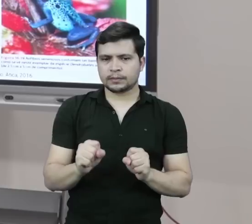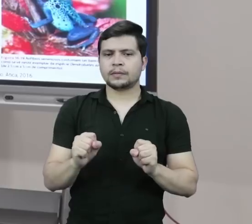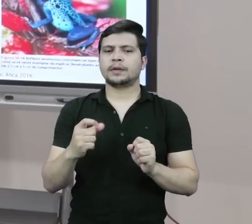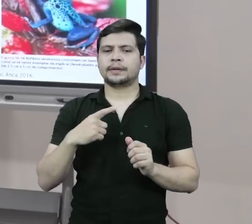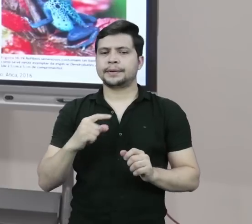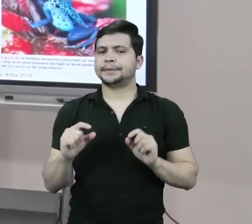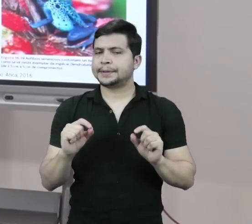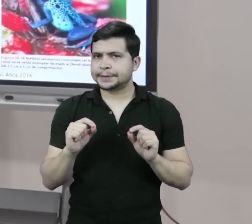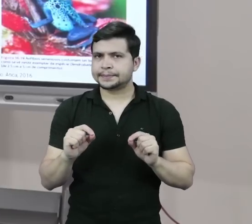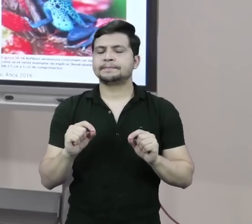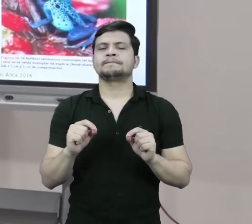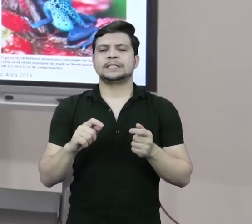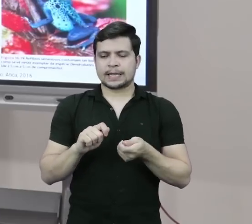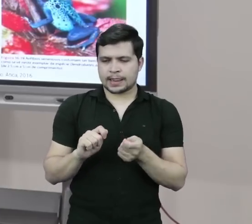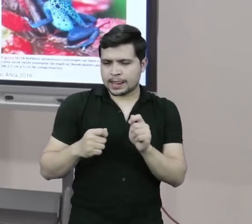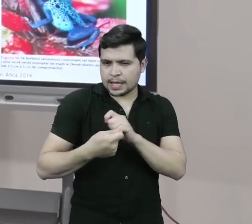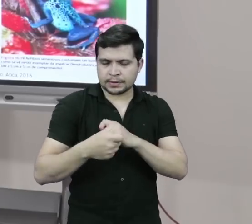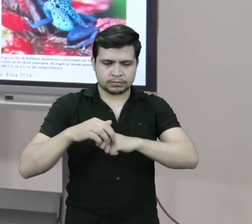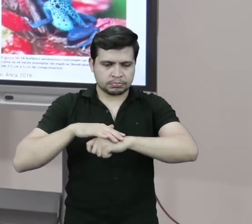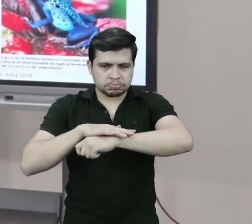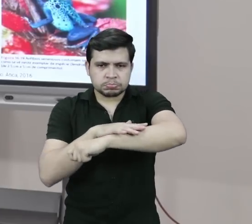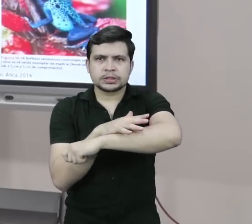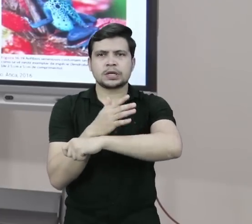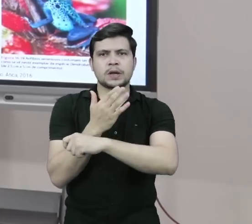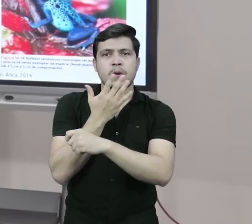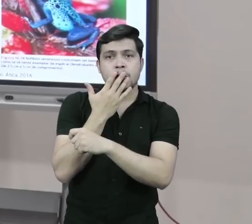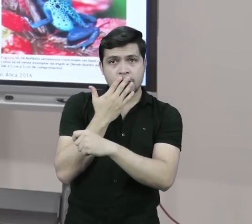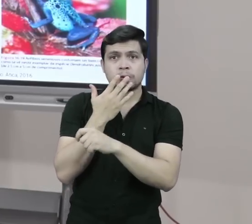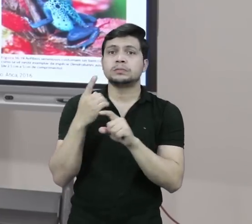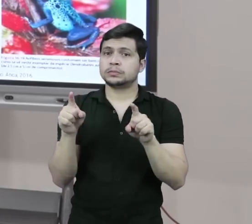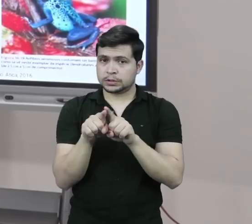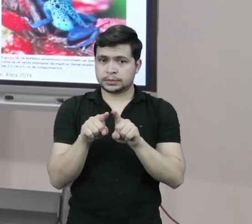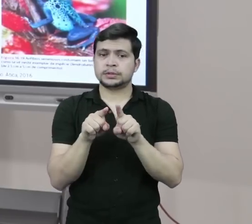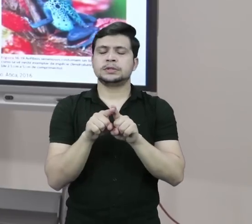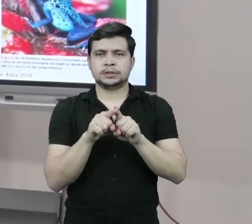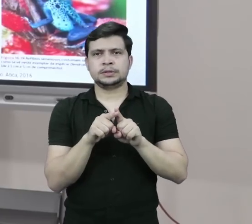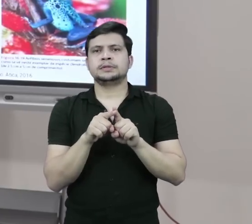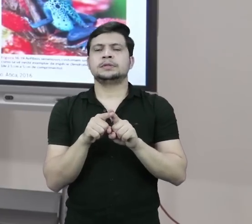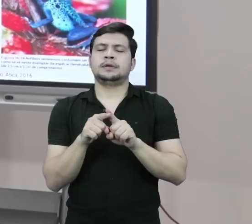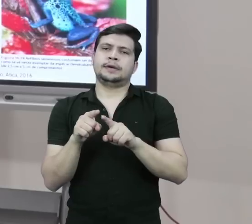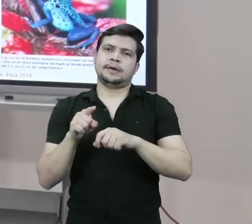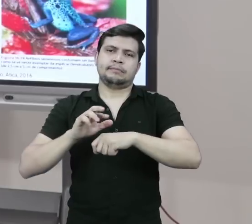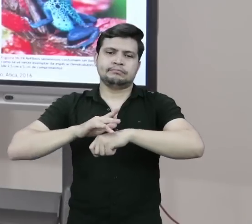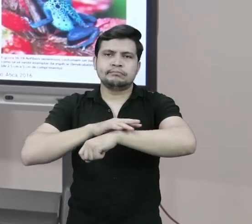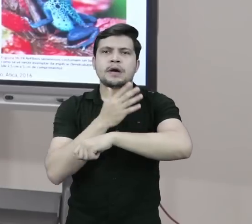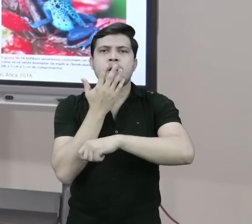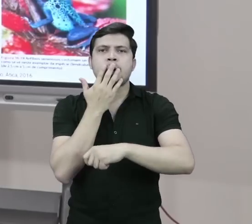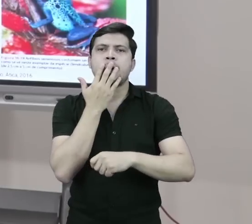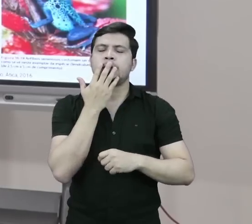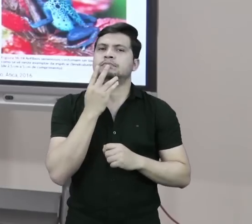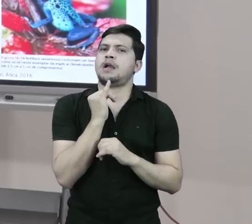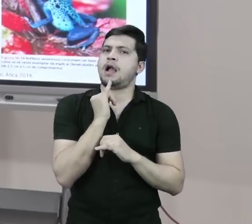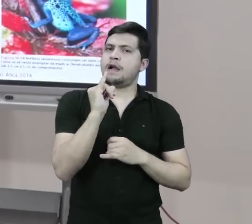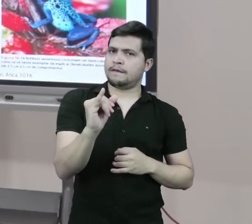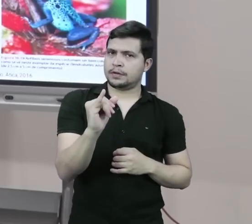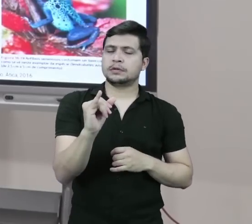de advertência ou coloração de aviso e o mimetismo. O que significa cada uma desses termos,